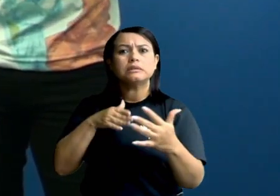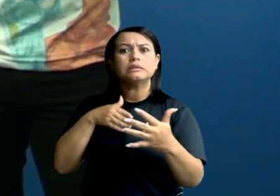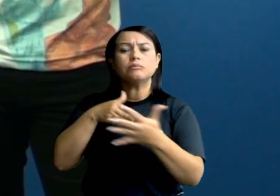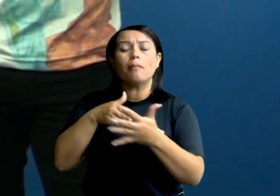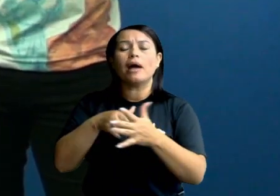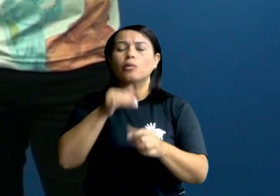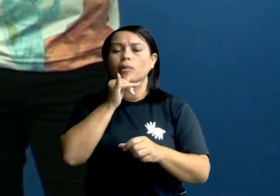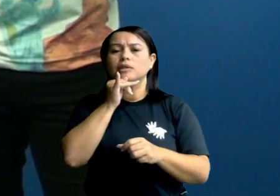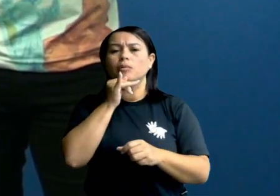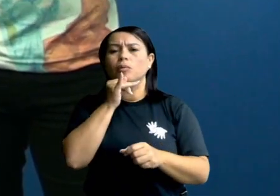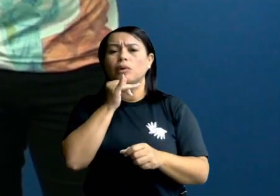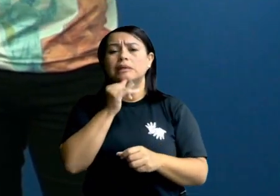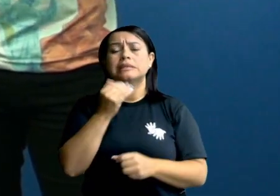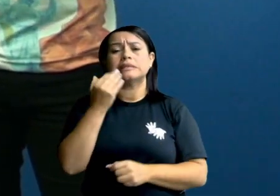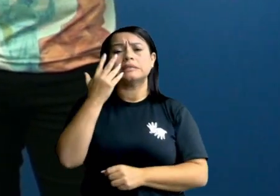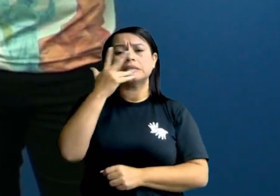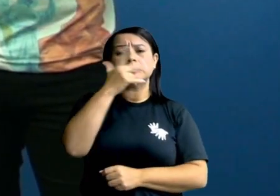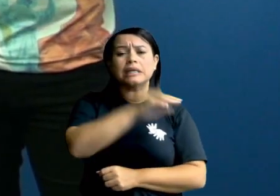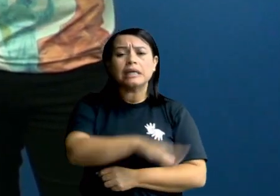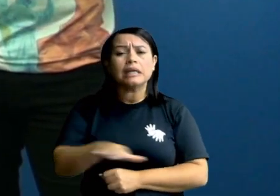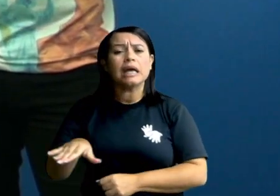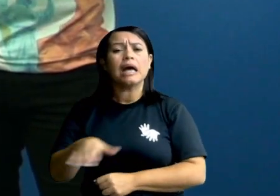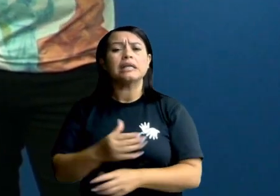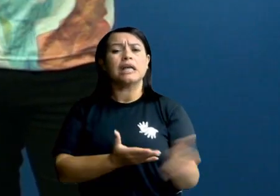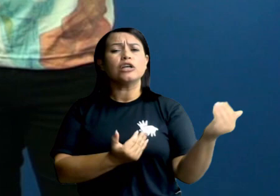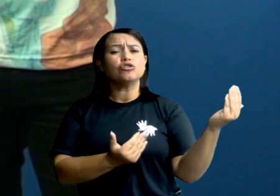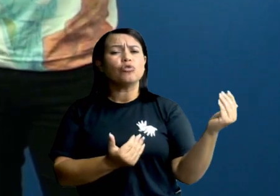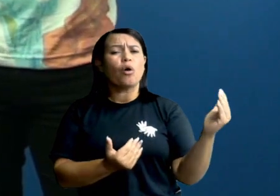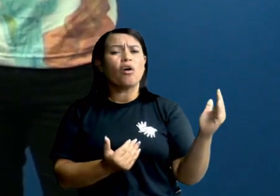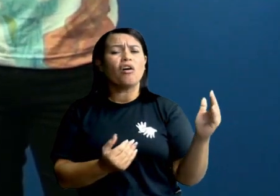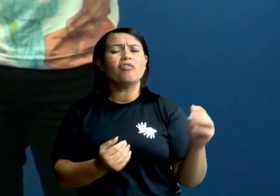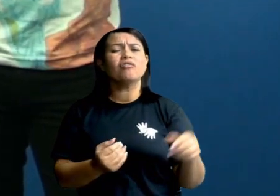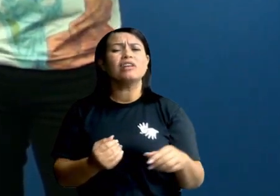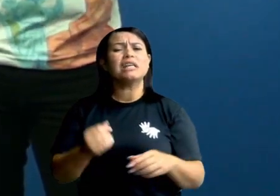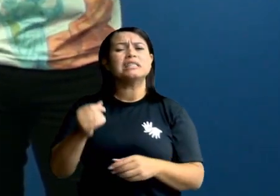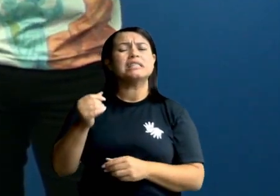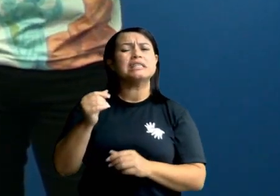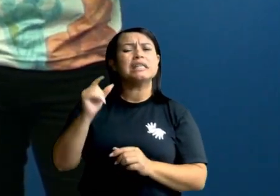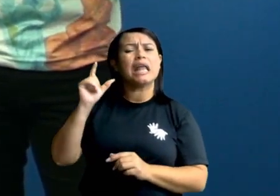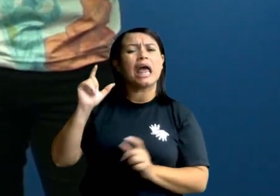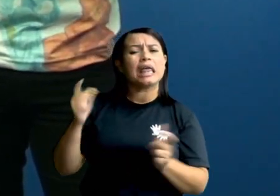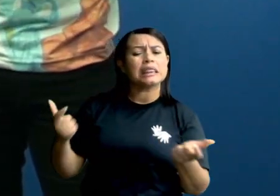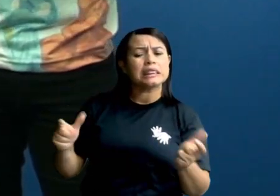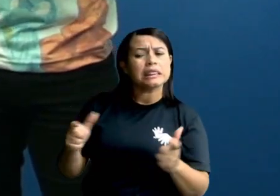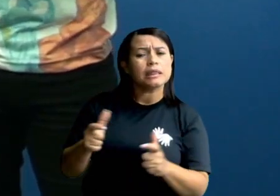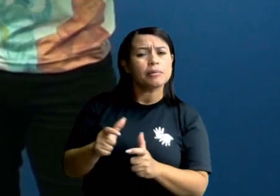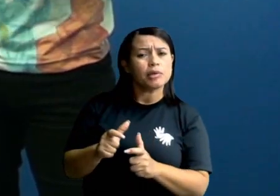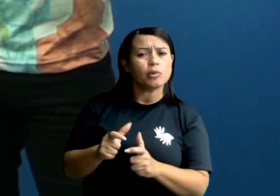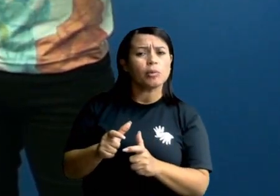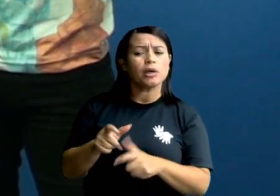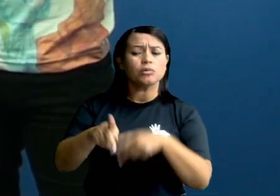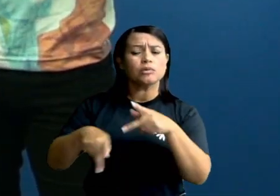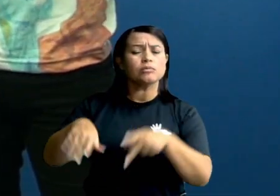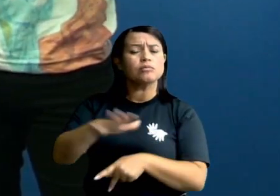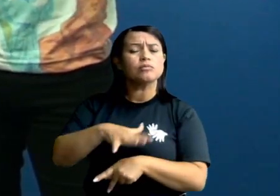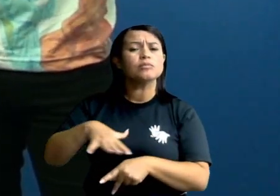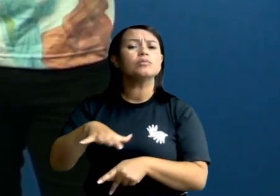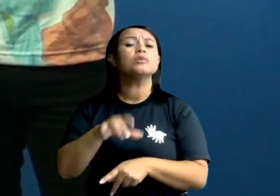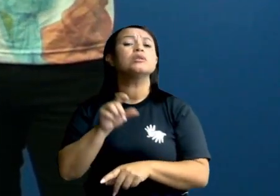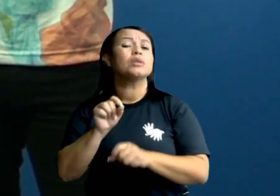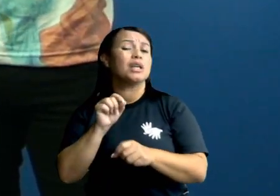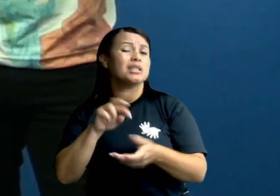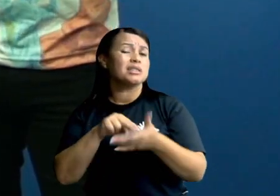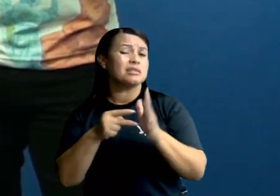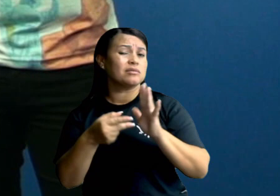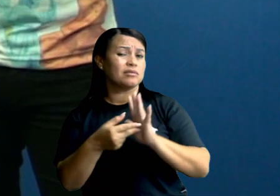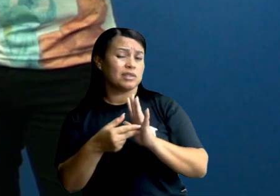está diminuindo, o número de crianças, né, tem diminuído na questão da distribuição etária da nossa população, implica dizer que há algum